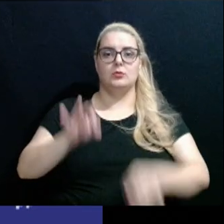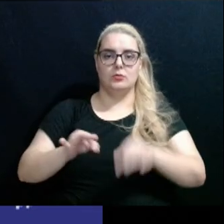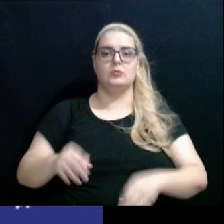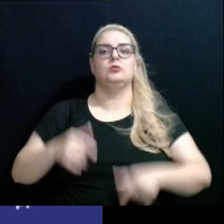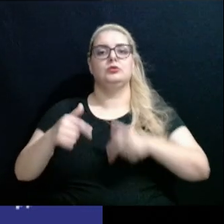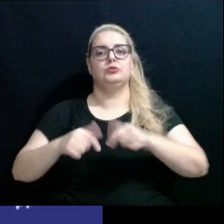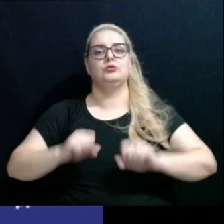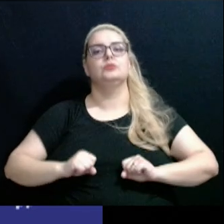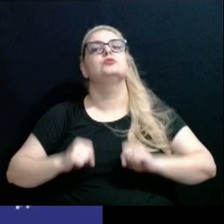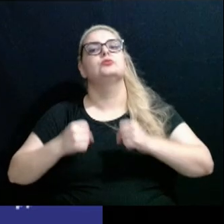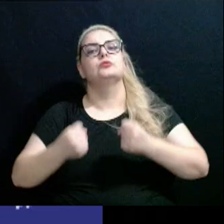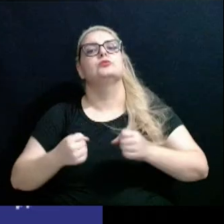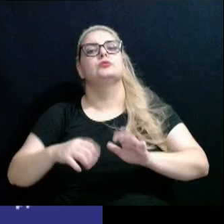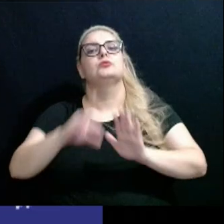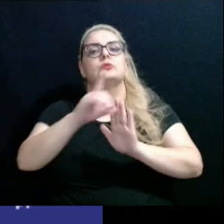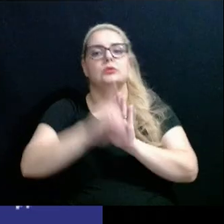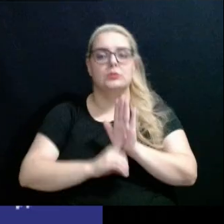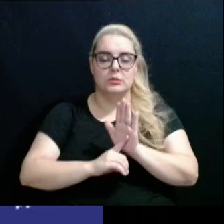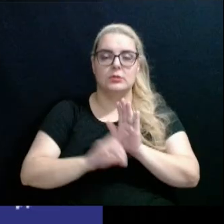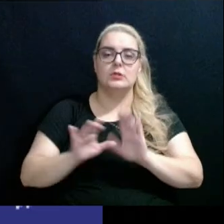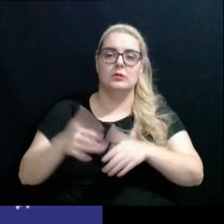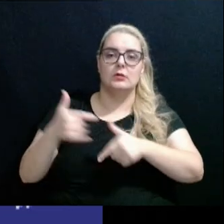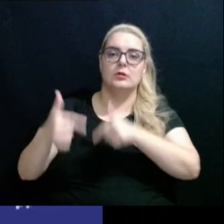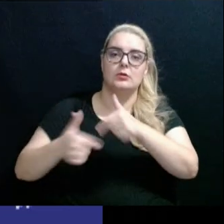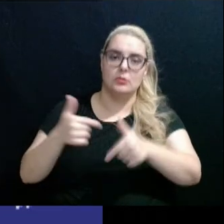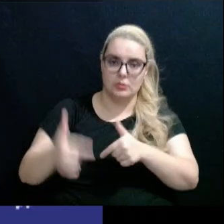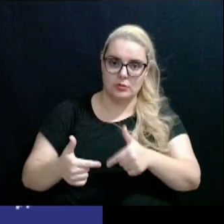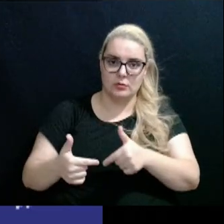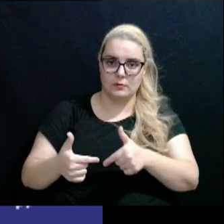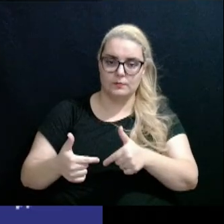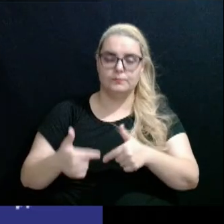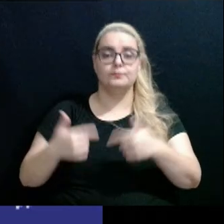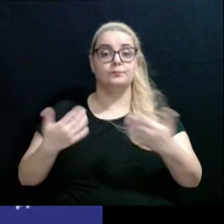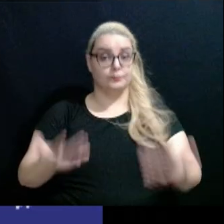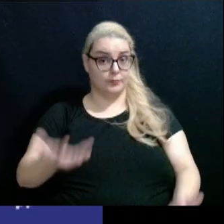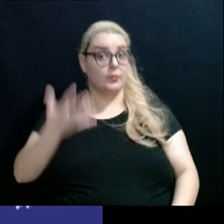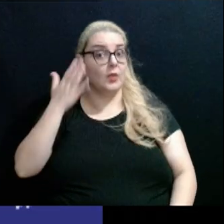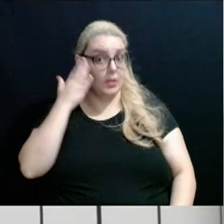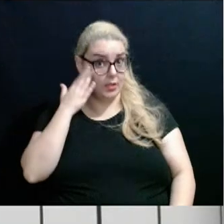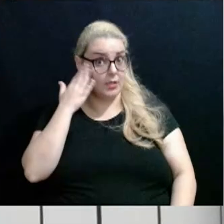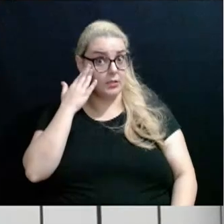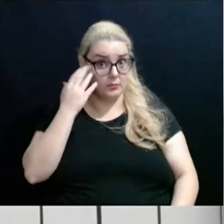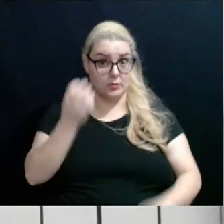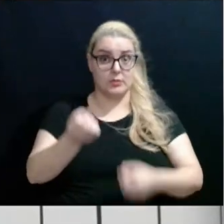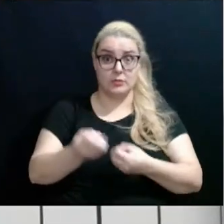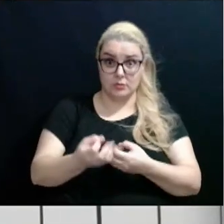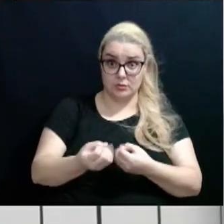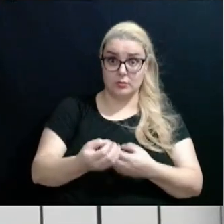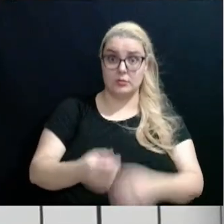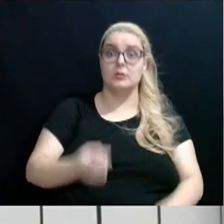defesa dos direitos da classe trabalhadora. Quer ficar muito bem informado?